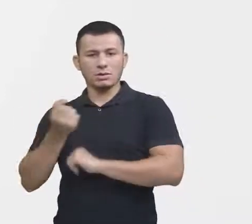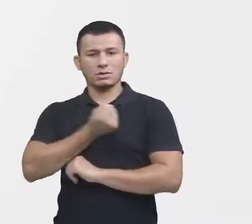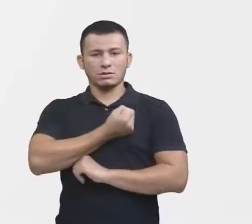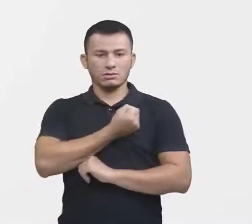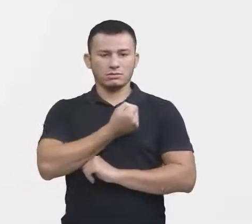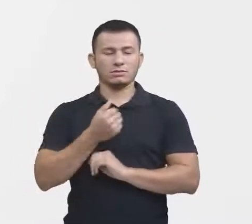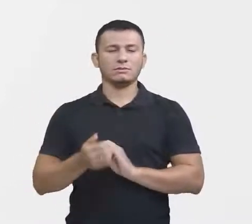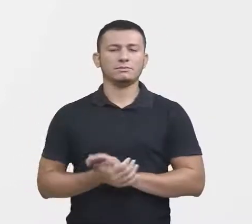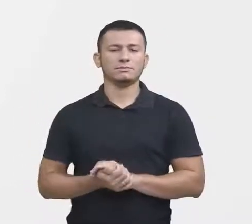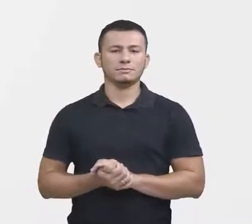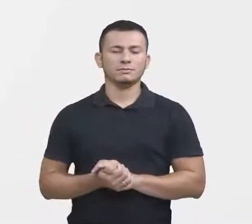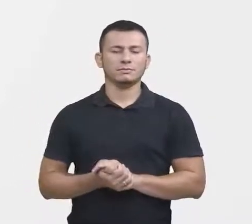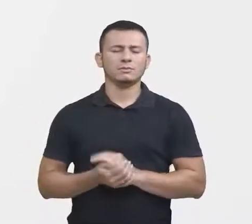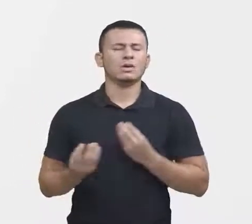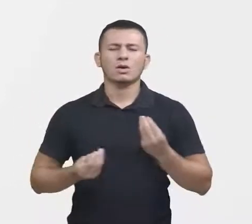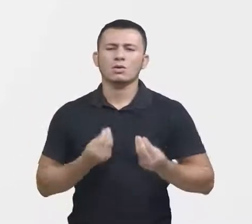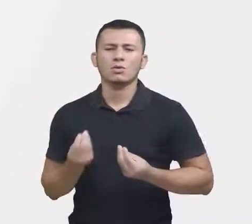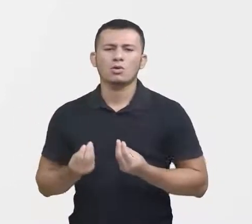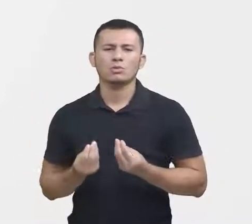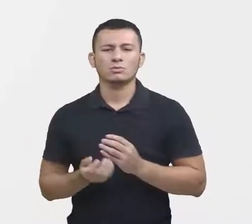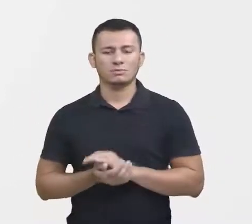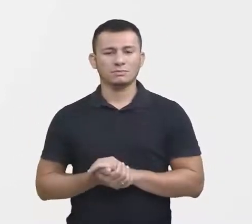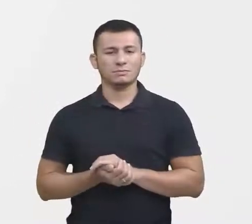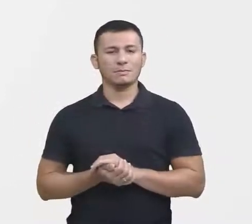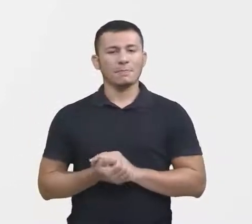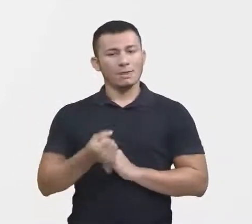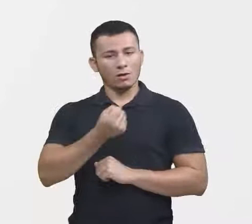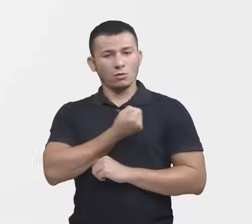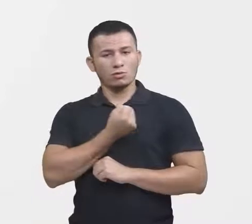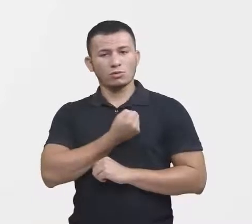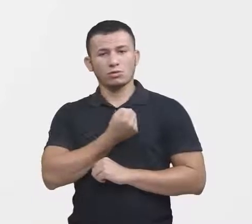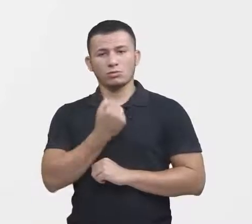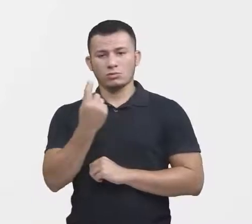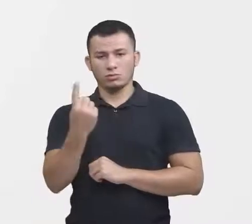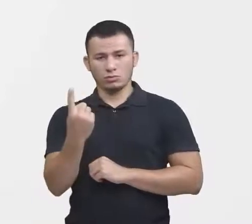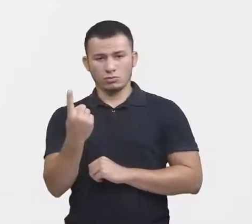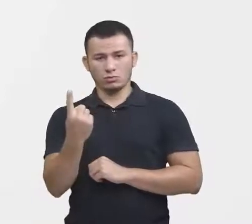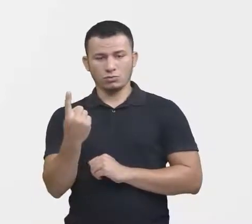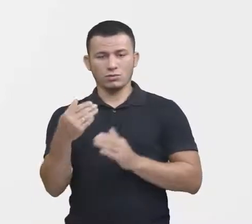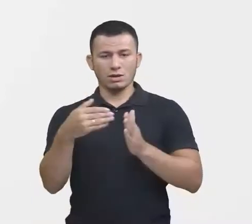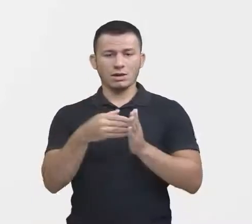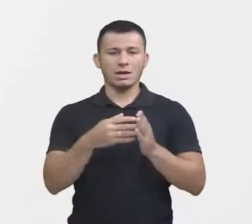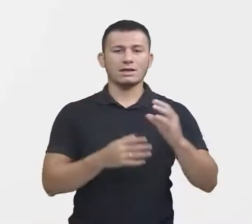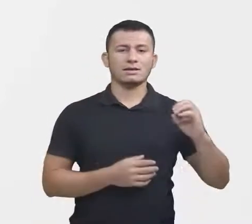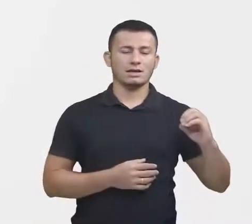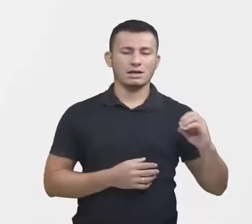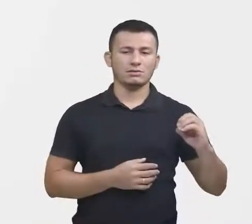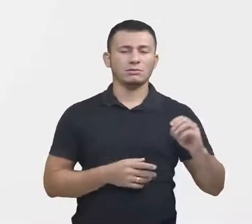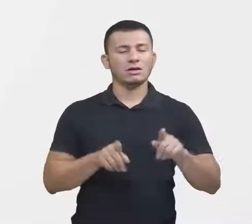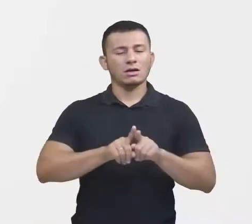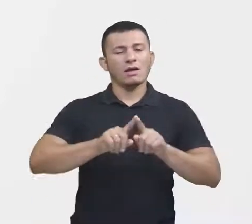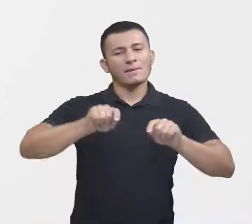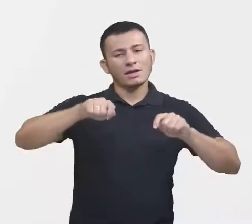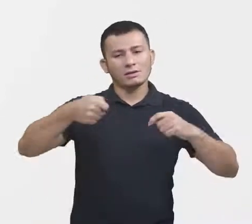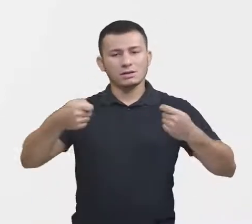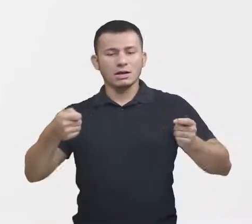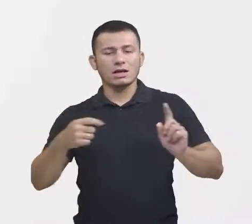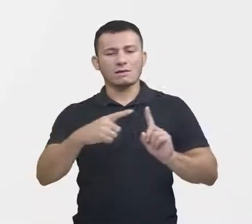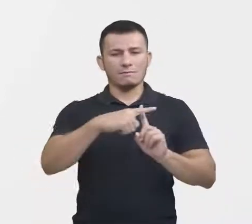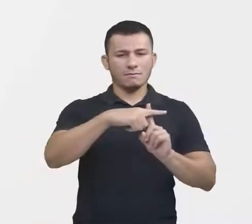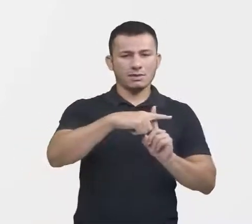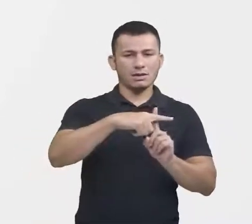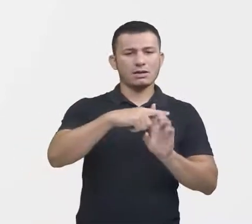números com que com os números de 1 a 0 e com os sinais de